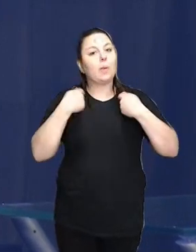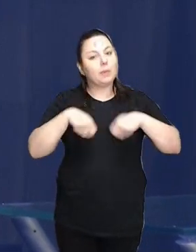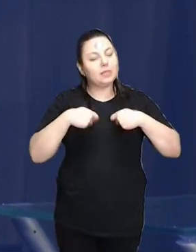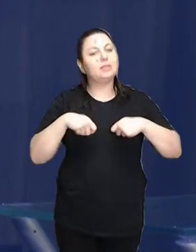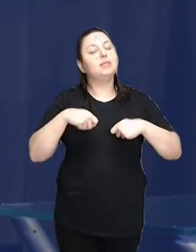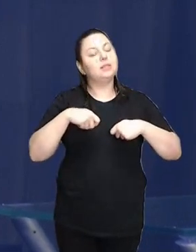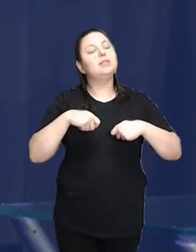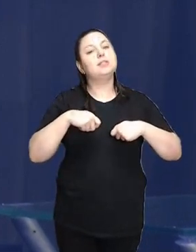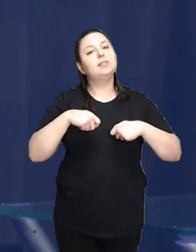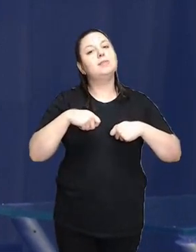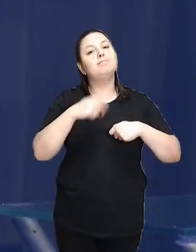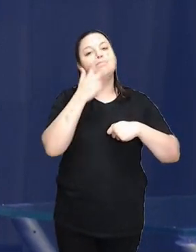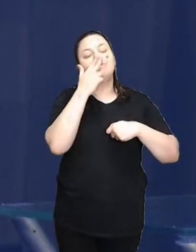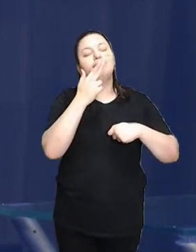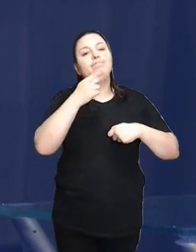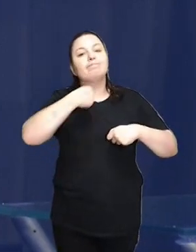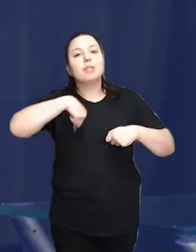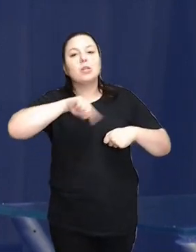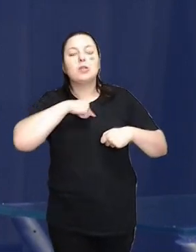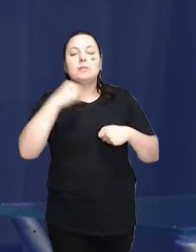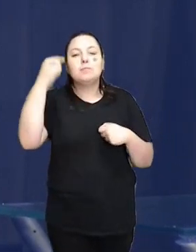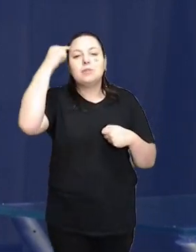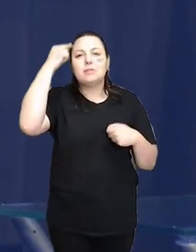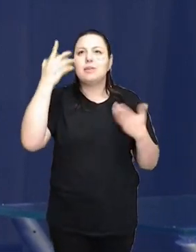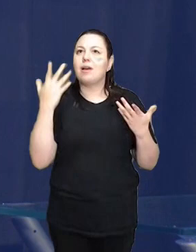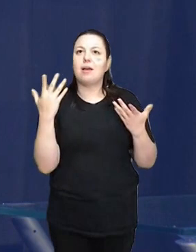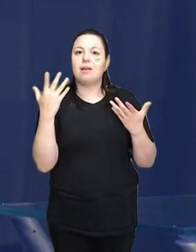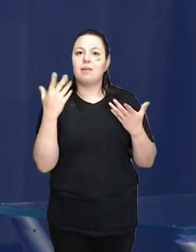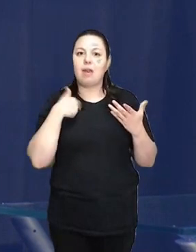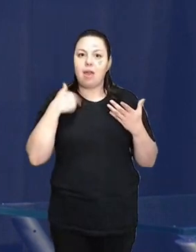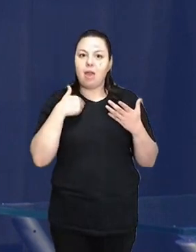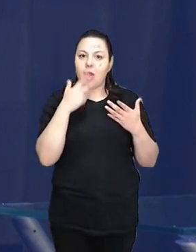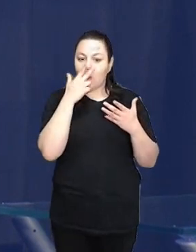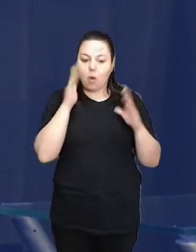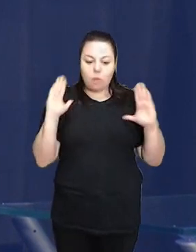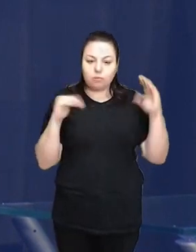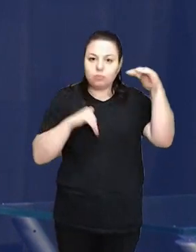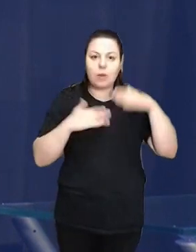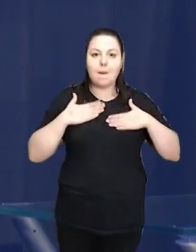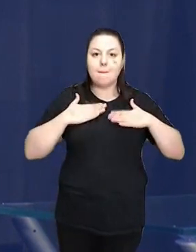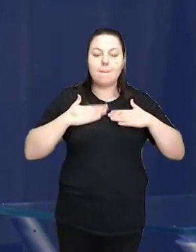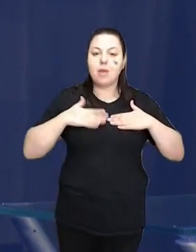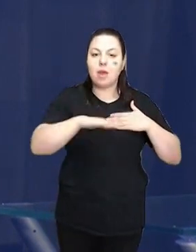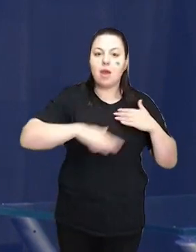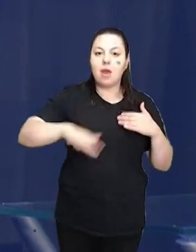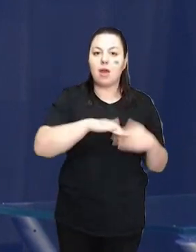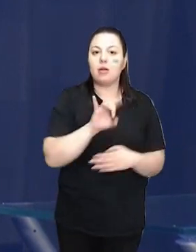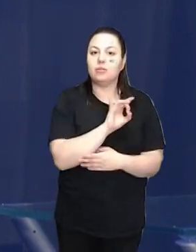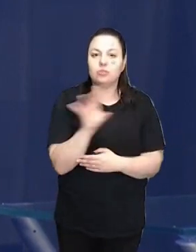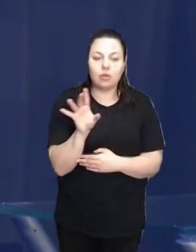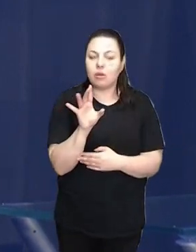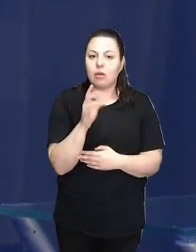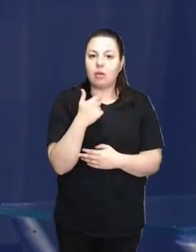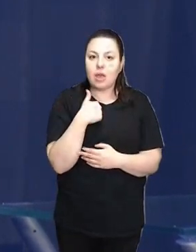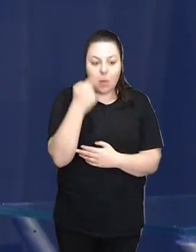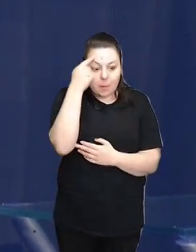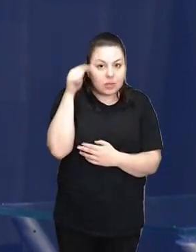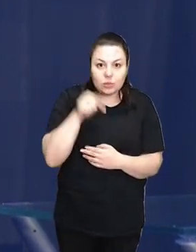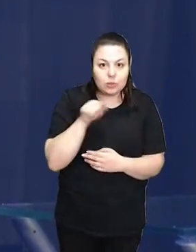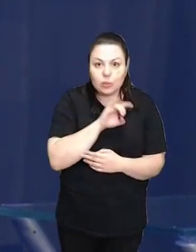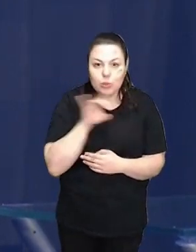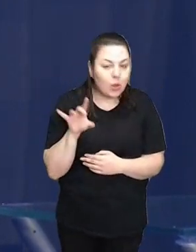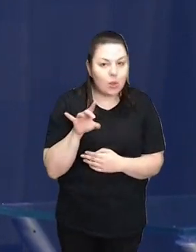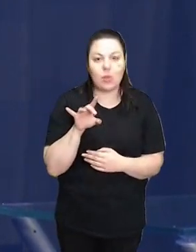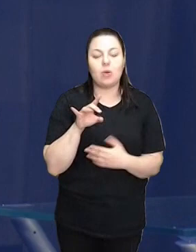ela acaba nos deixando em umas bolhas em que a gente só reforça o que a gente já sabe, e a gente fica tão firme nesse